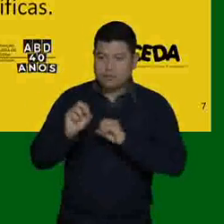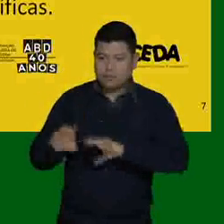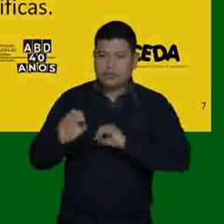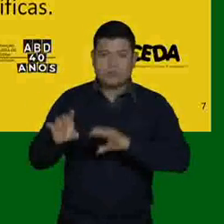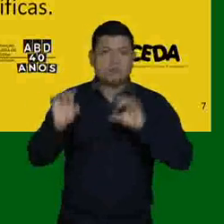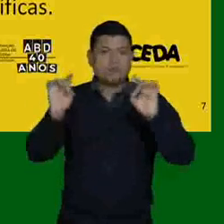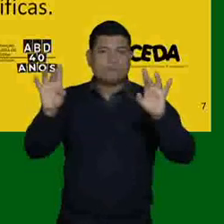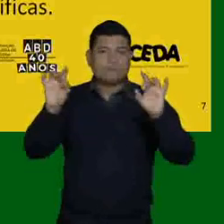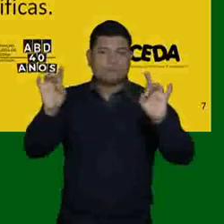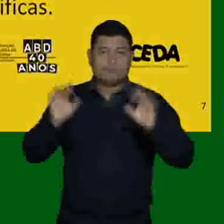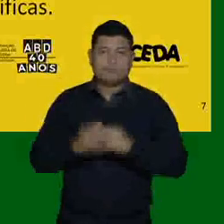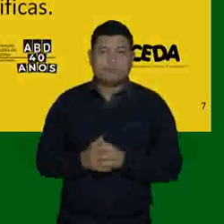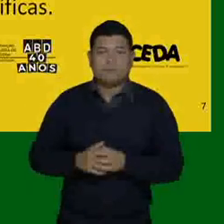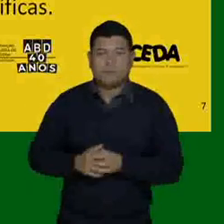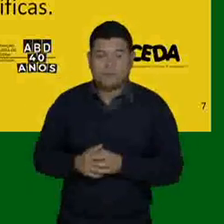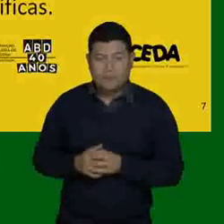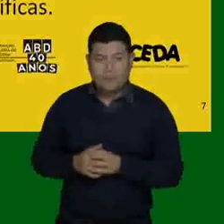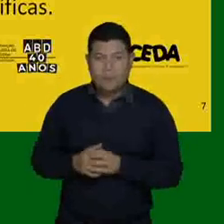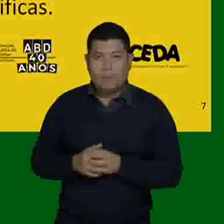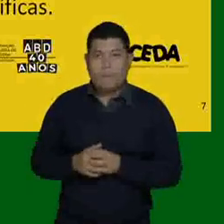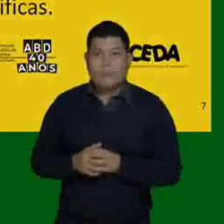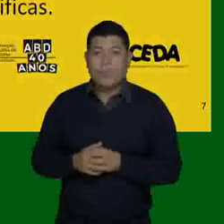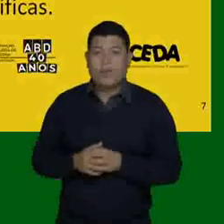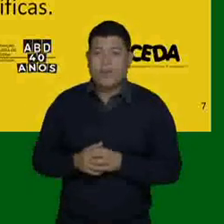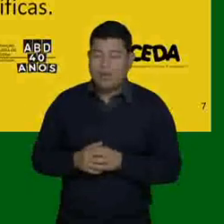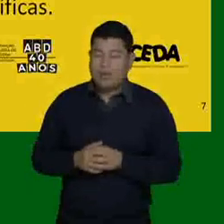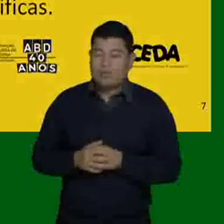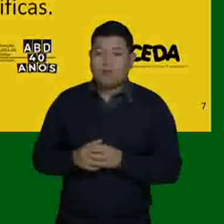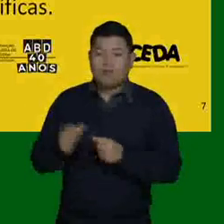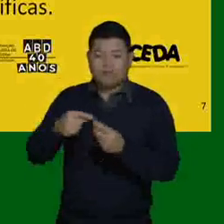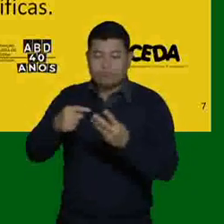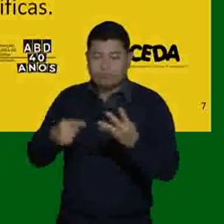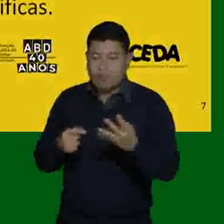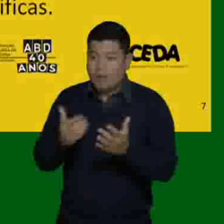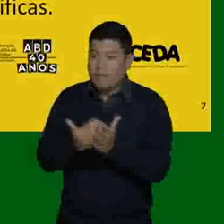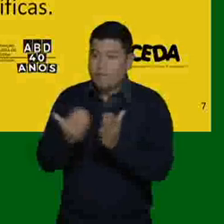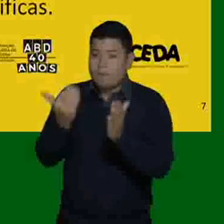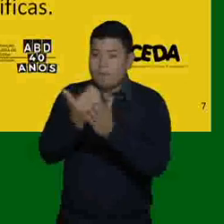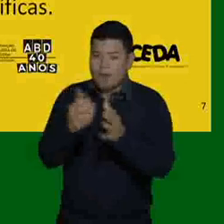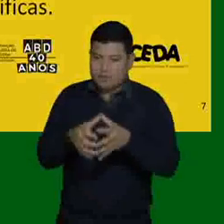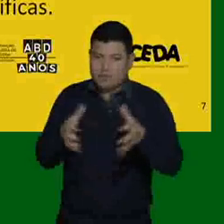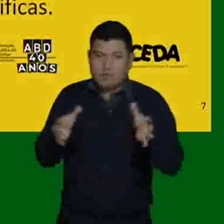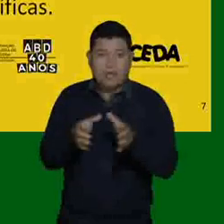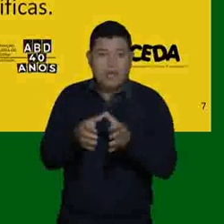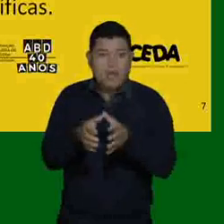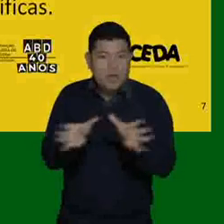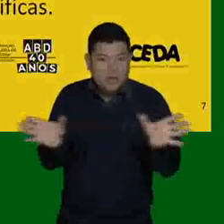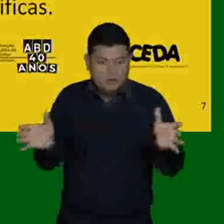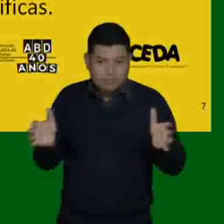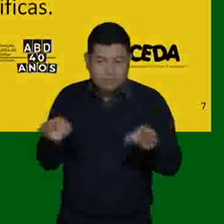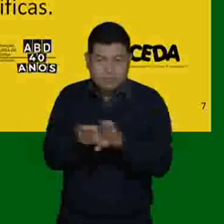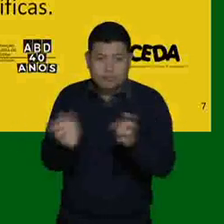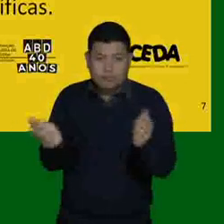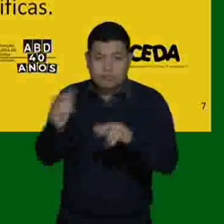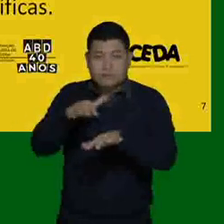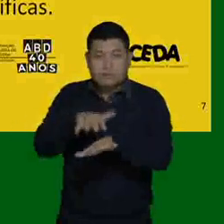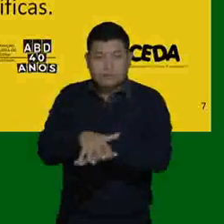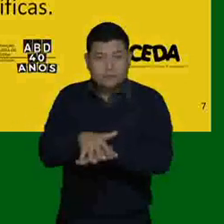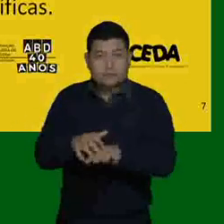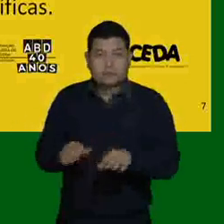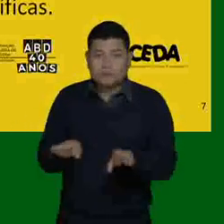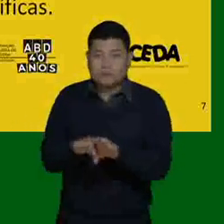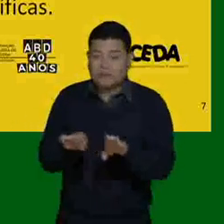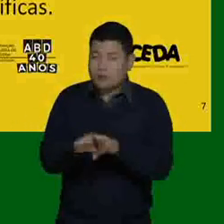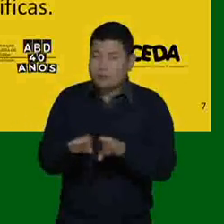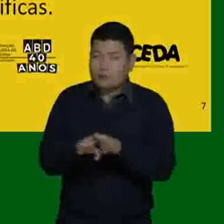diretrizes mais abertas e inclusivas pode ser dificuldades relacionadas à elevada